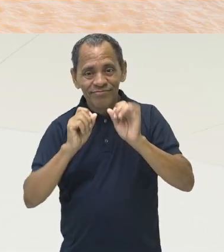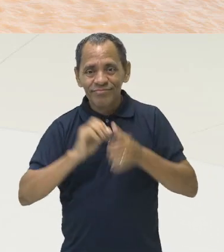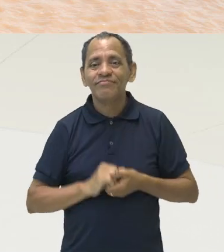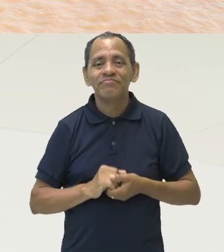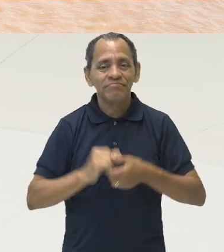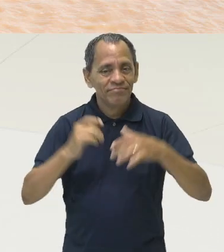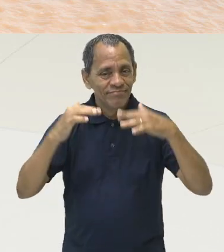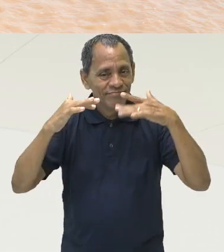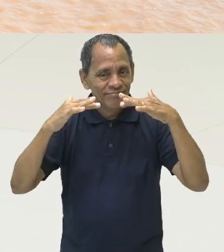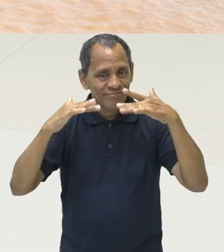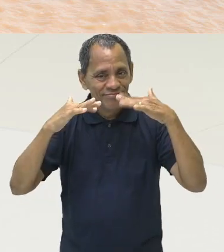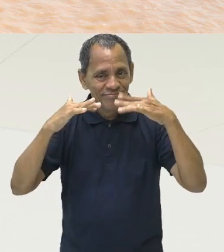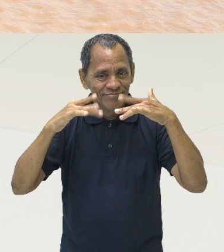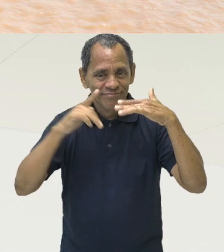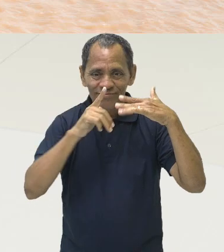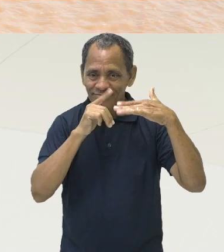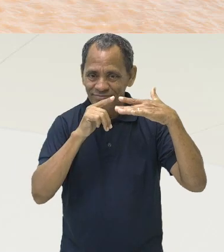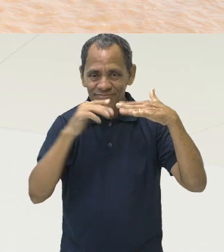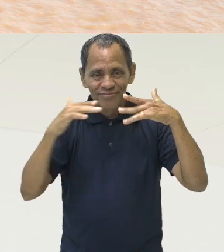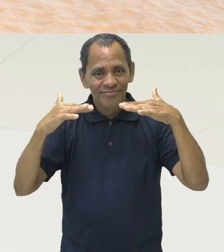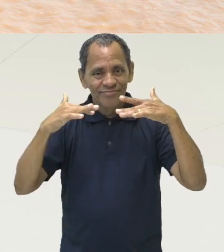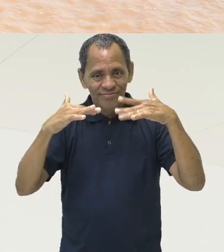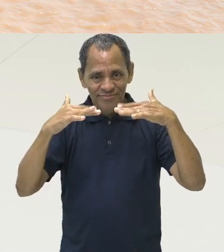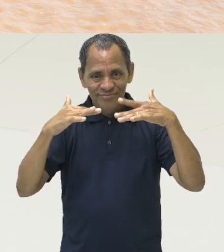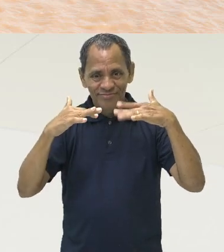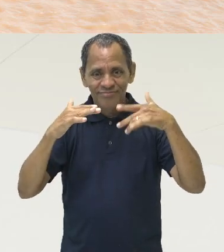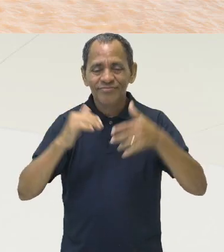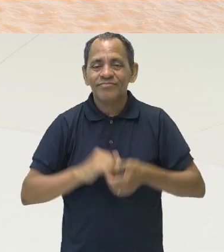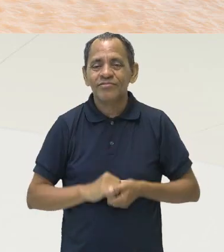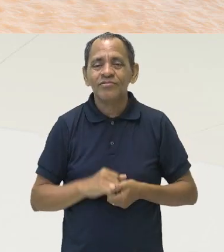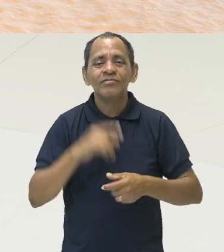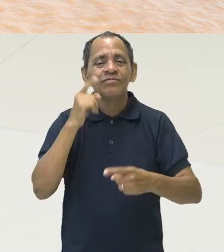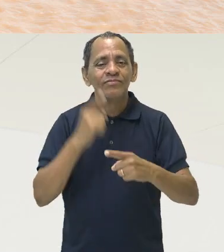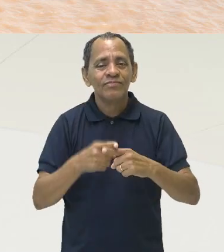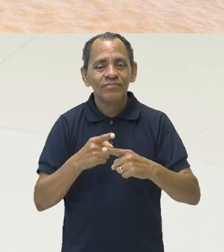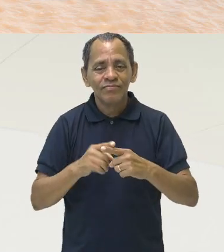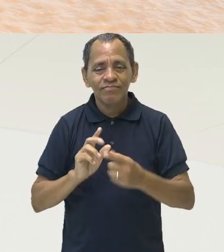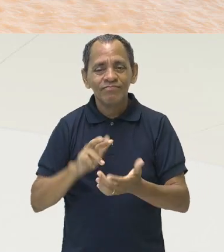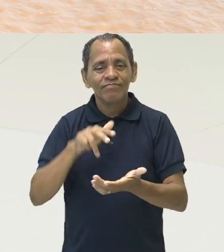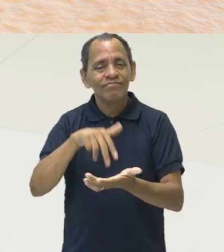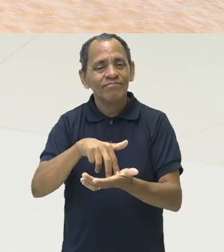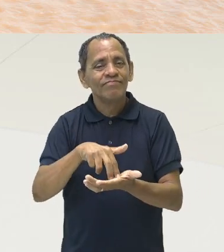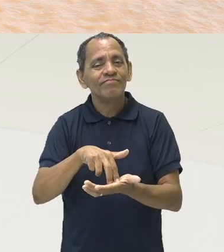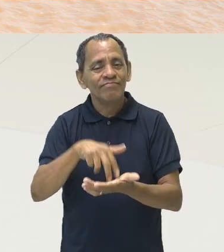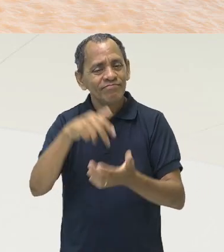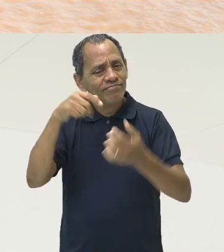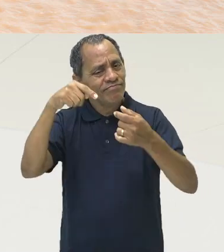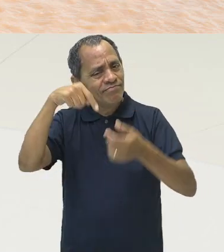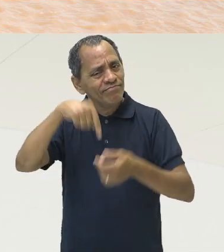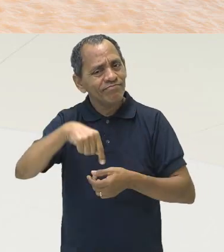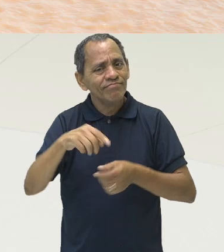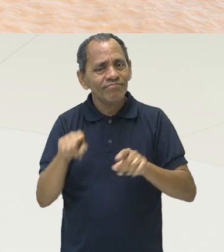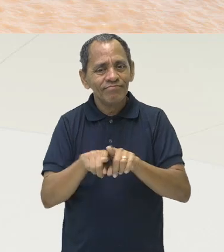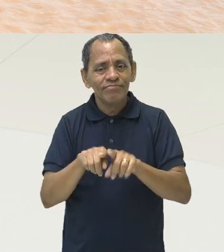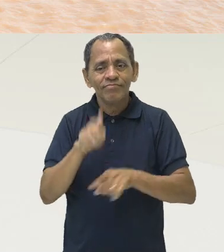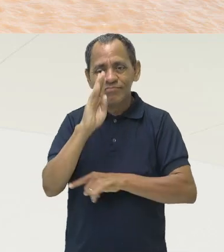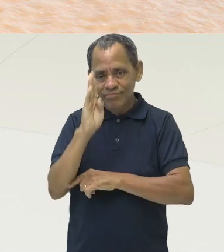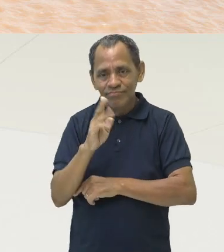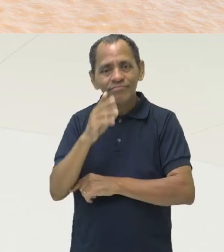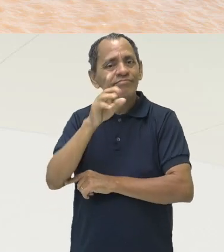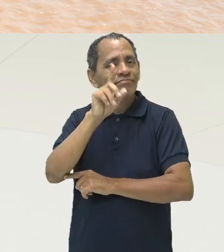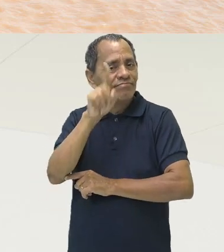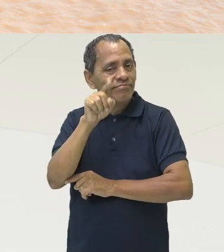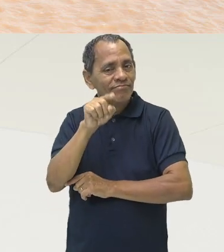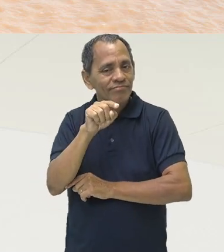ouvido falar no encontro das águas. Por quê? Porque estamos falando aqui. Porque o Brasil, ele é um